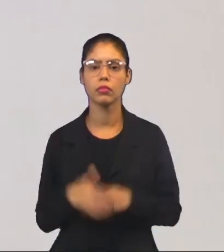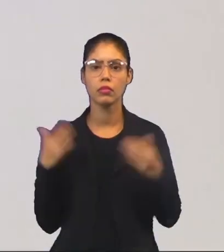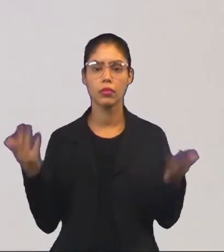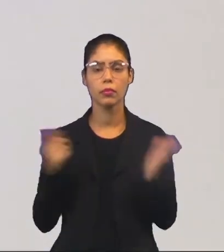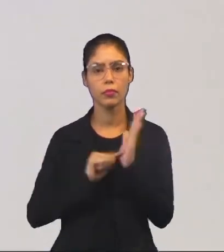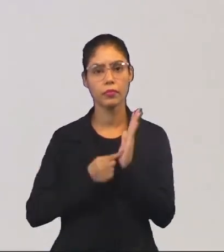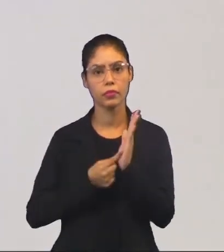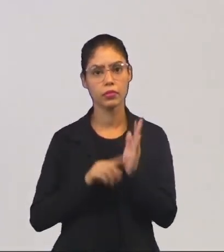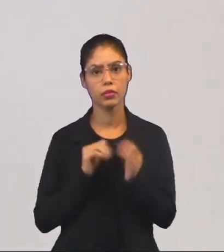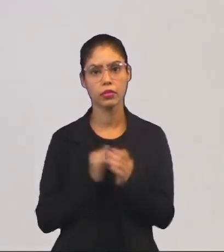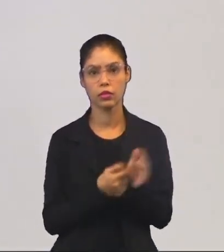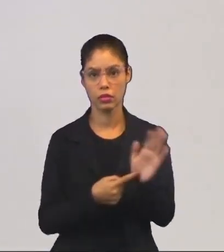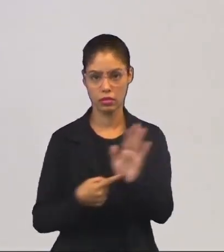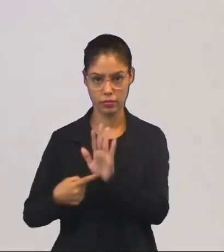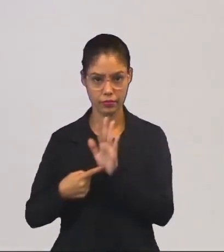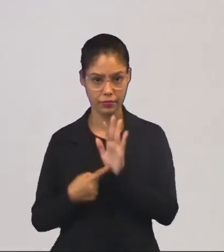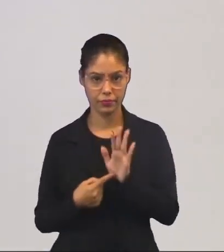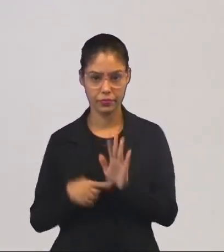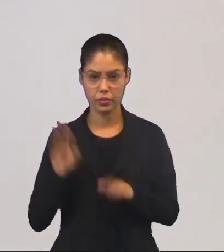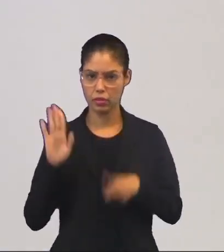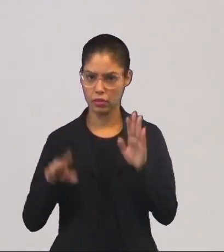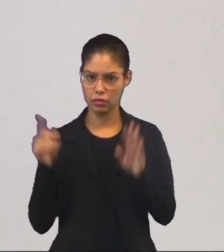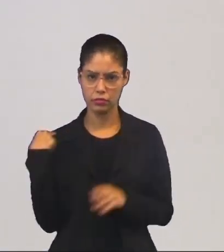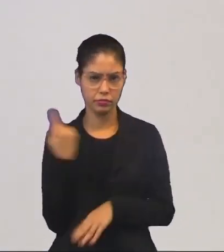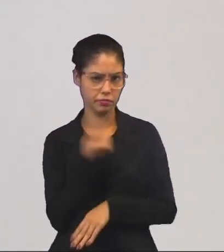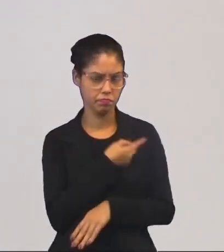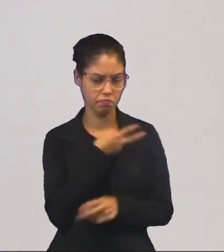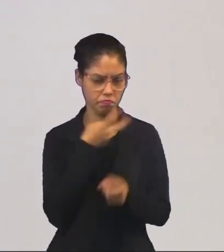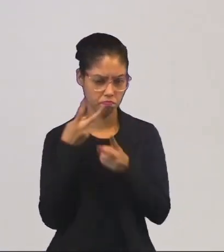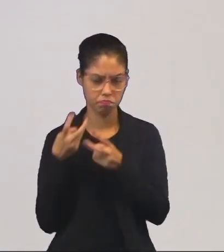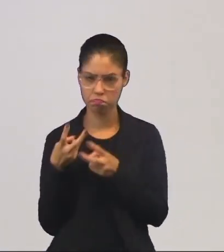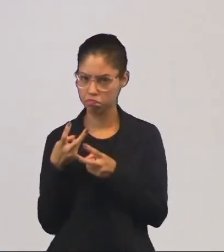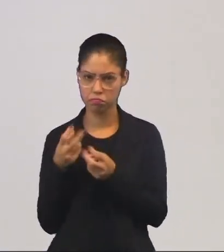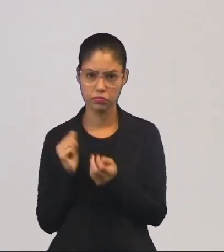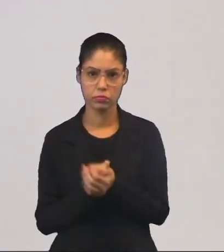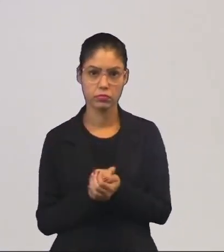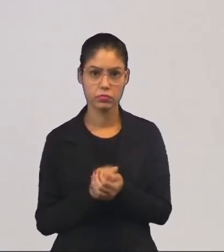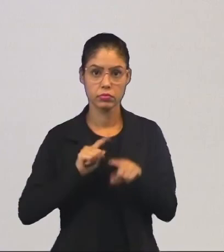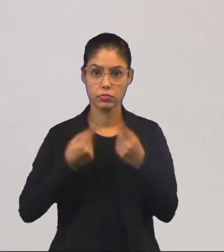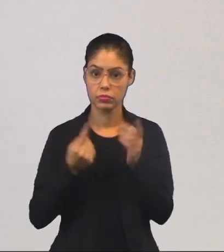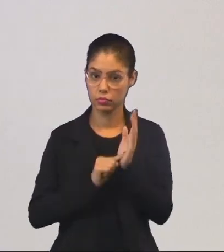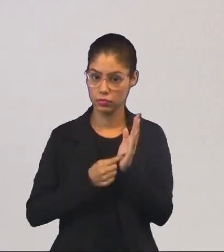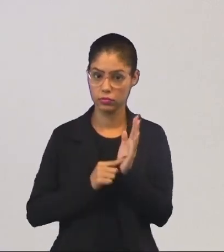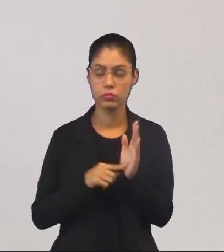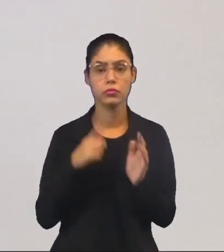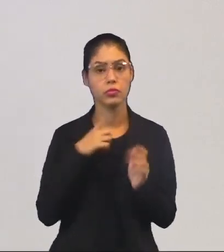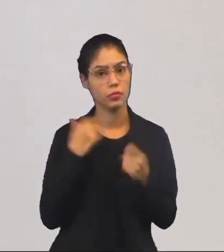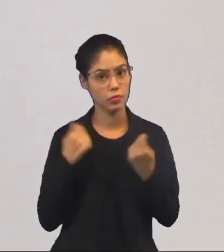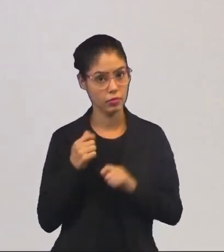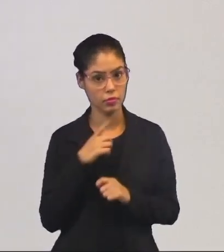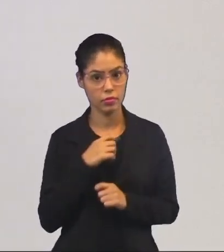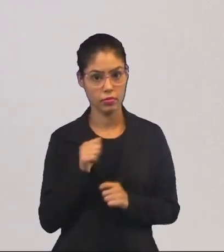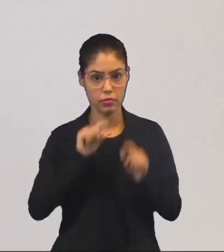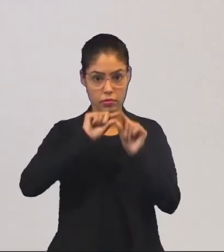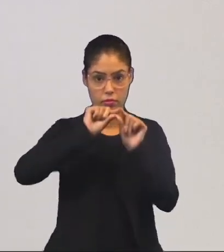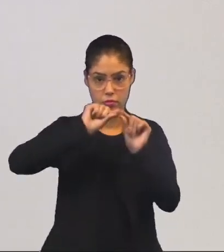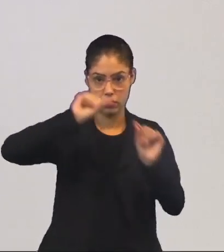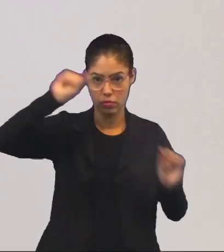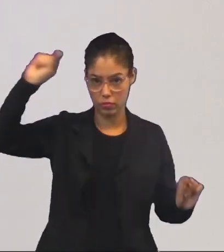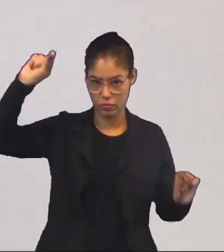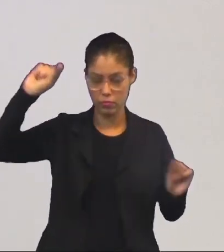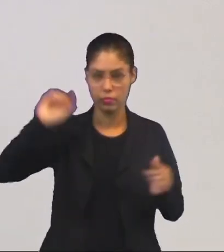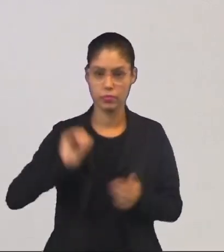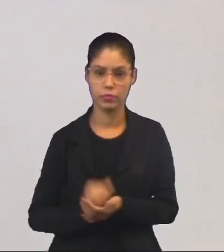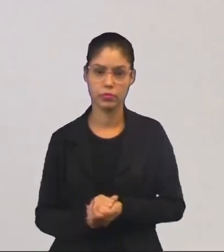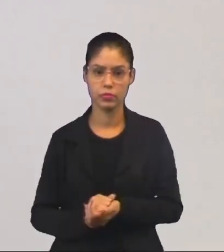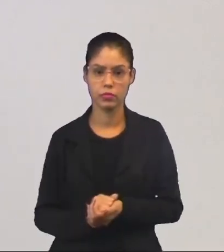esse é um ponto de amostra. Às vezes a gente não observa, mas há pontos que a gente tem que observar nas retas,